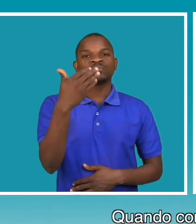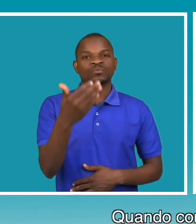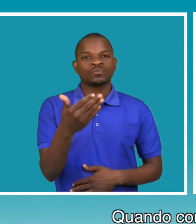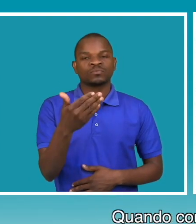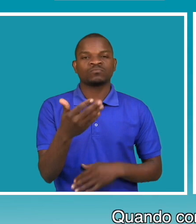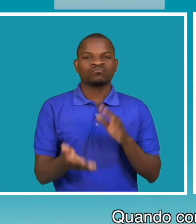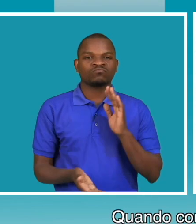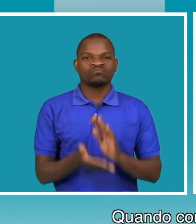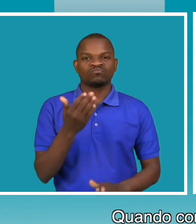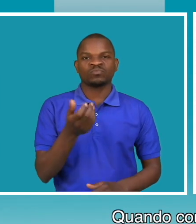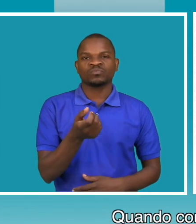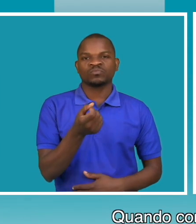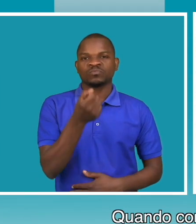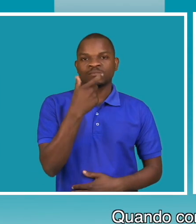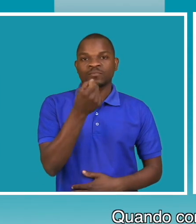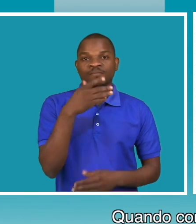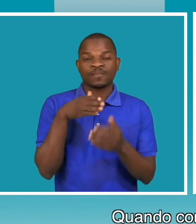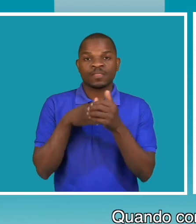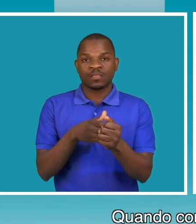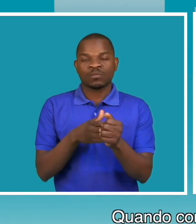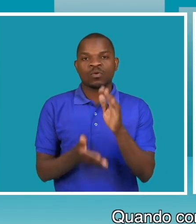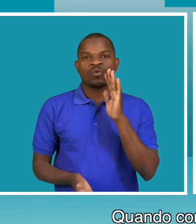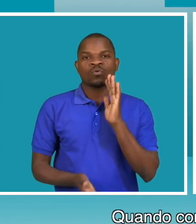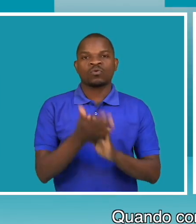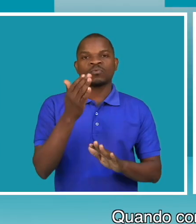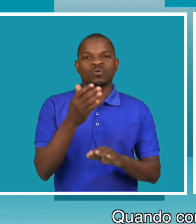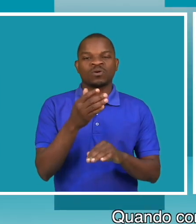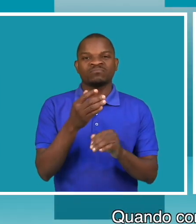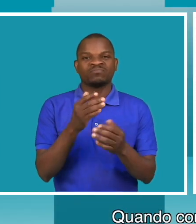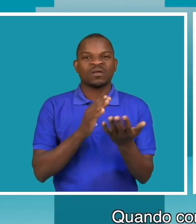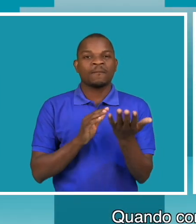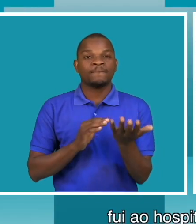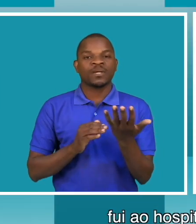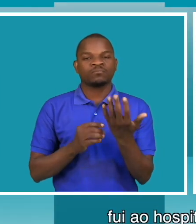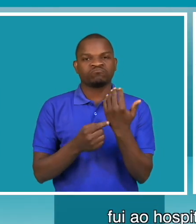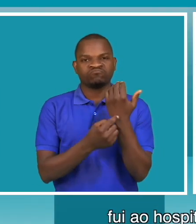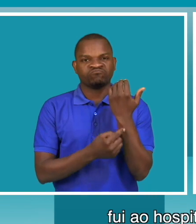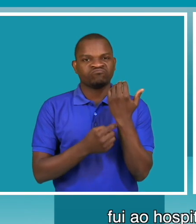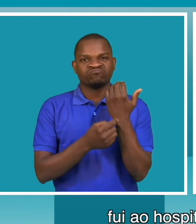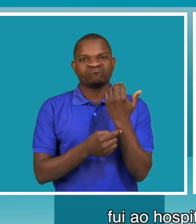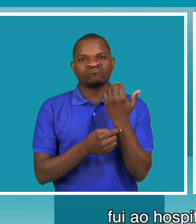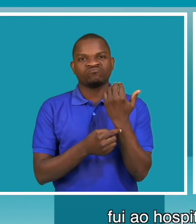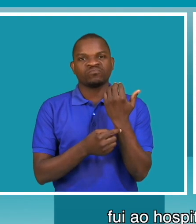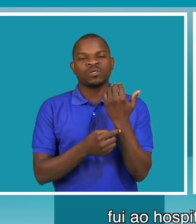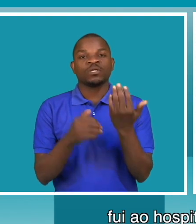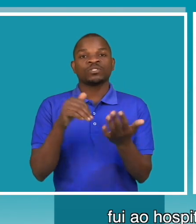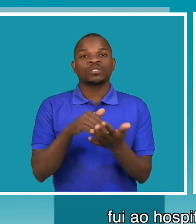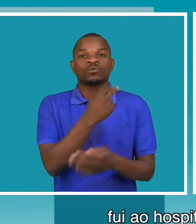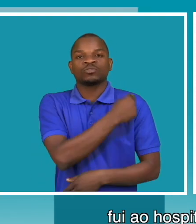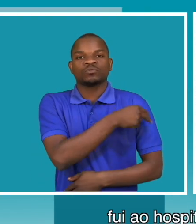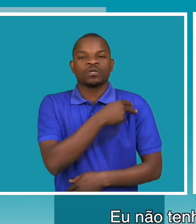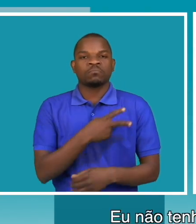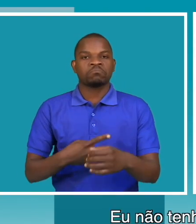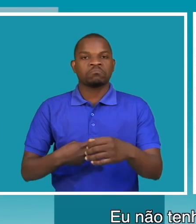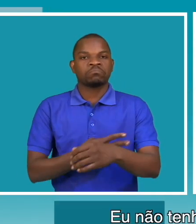E quando comecei a ter o tratamento, saiu uma ferida aqui no braço. E foi no hospital, me amputaram